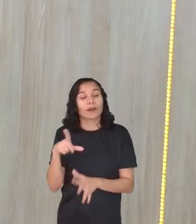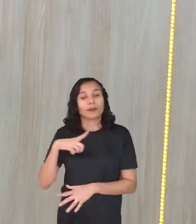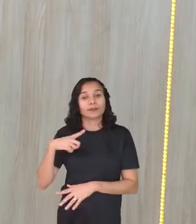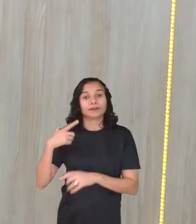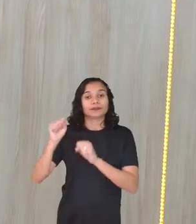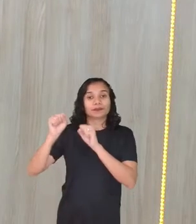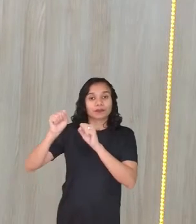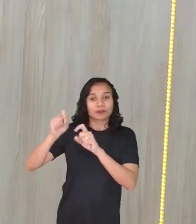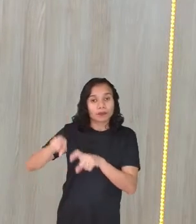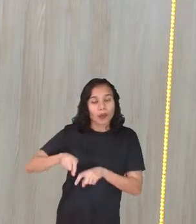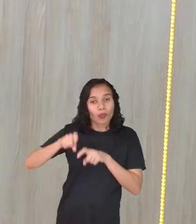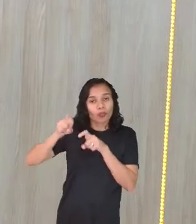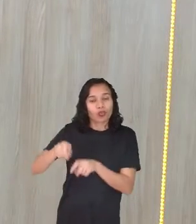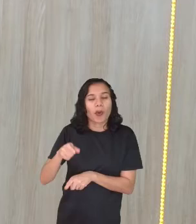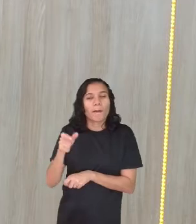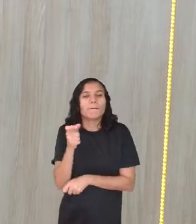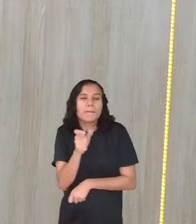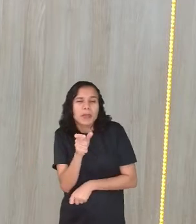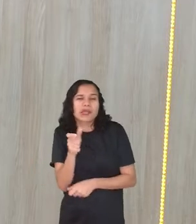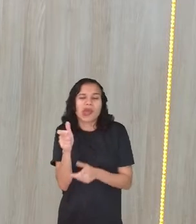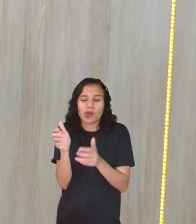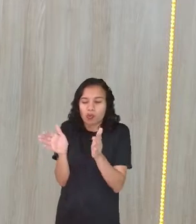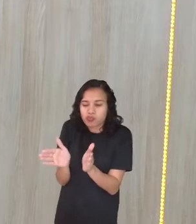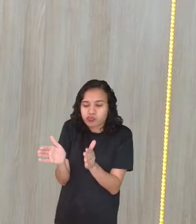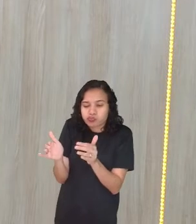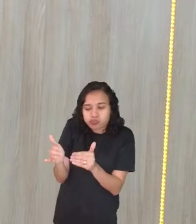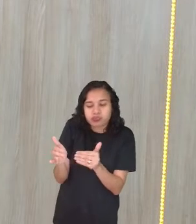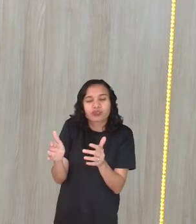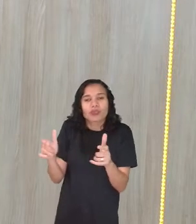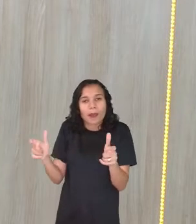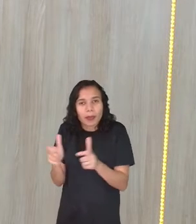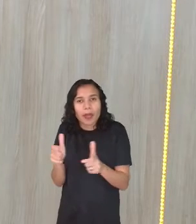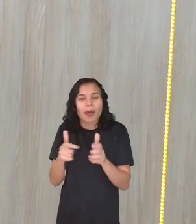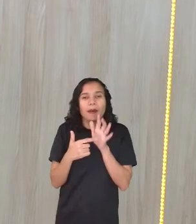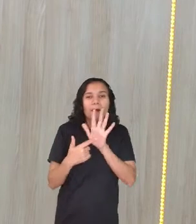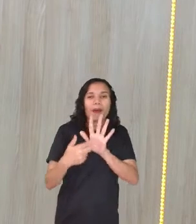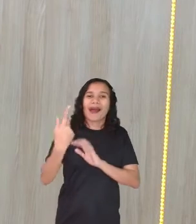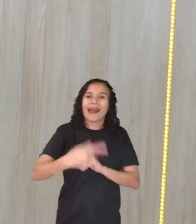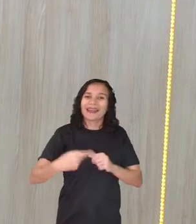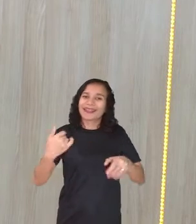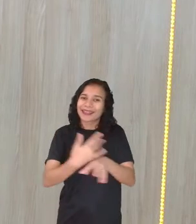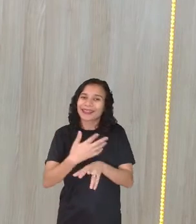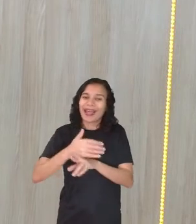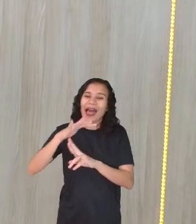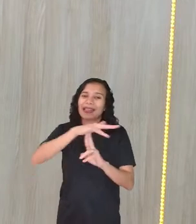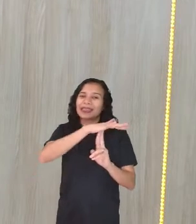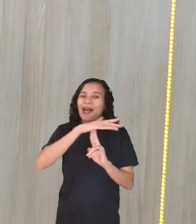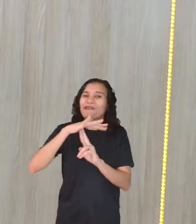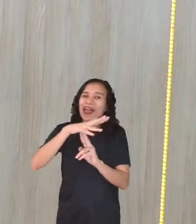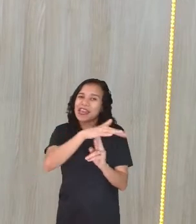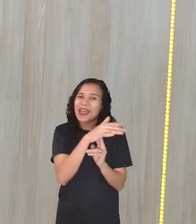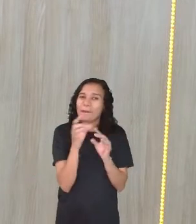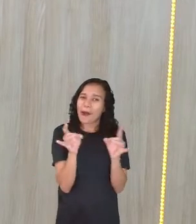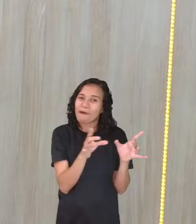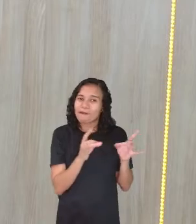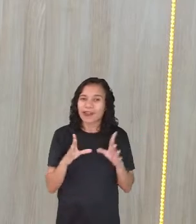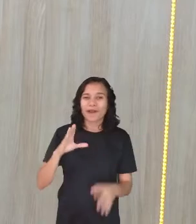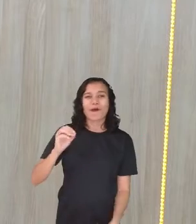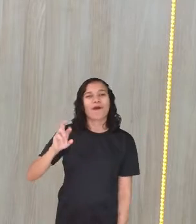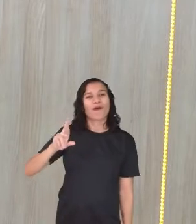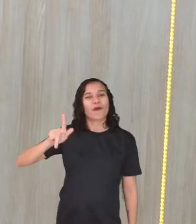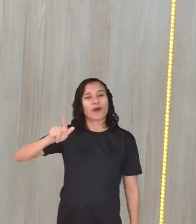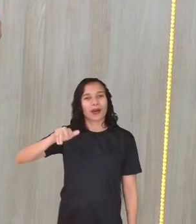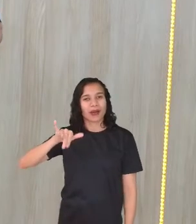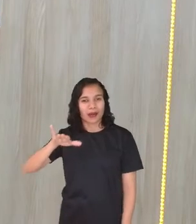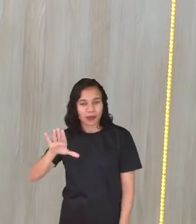questão aí de pequenos agricultores, e que eles aparecem aqui na nossa cidade, nas feirinhas de orgânico. Eles têm pequenas